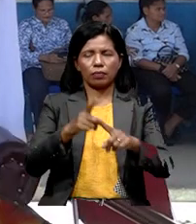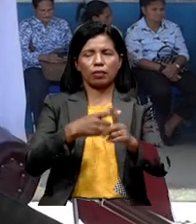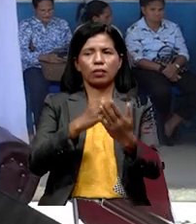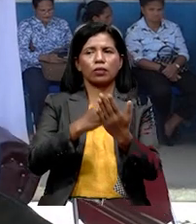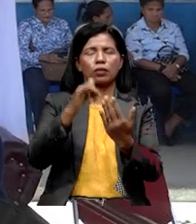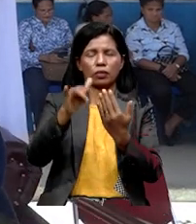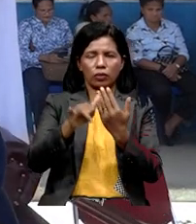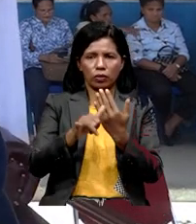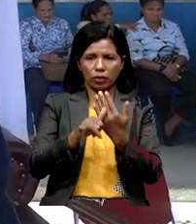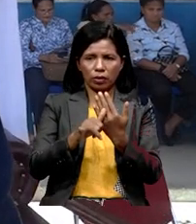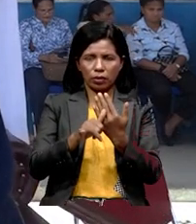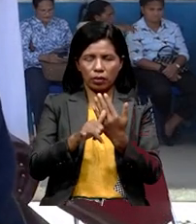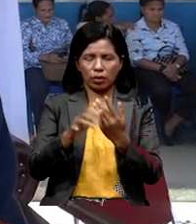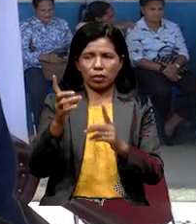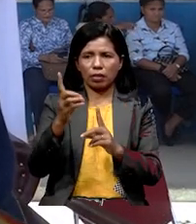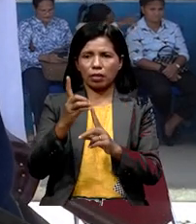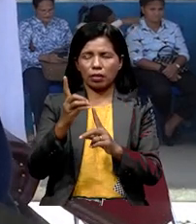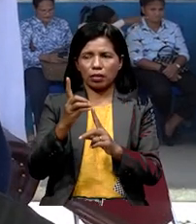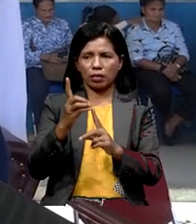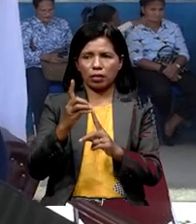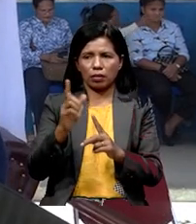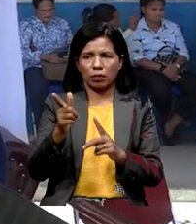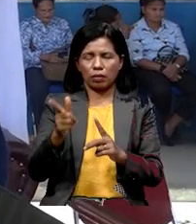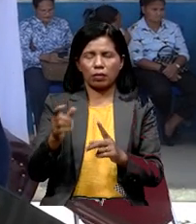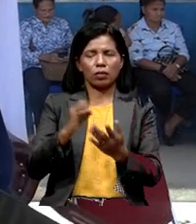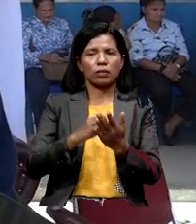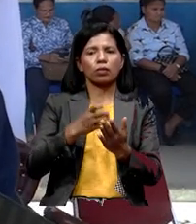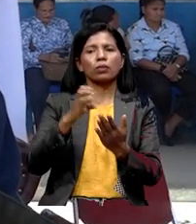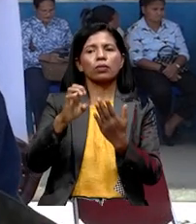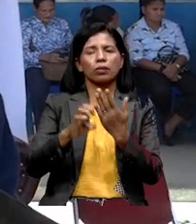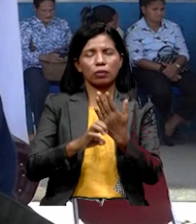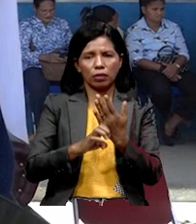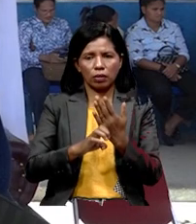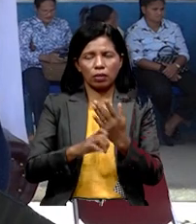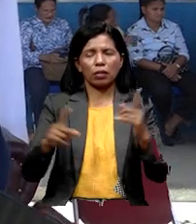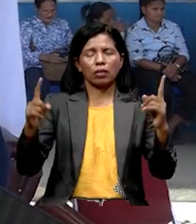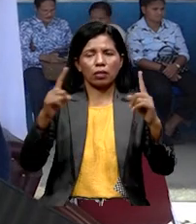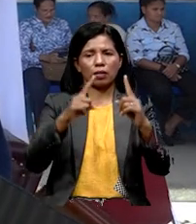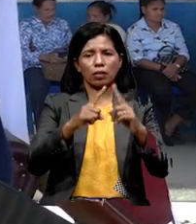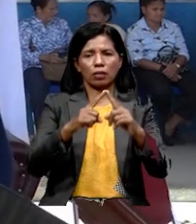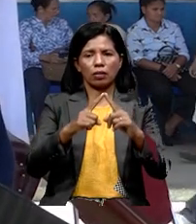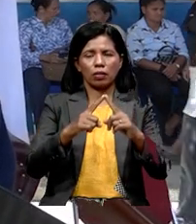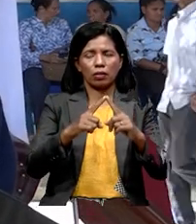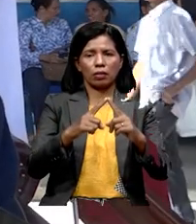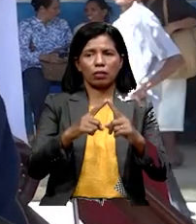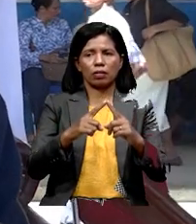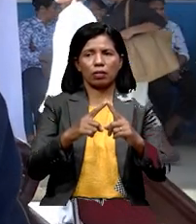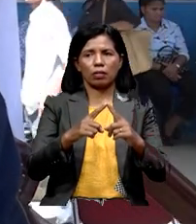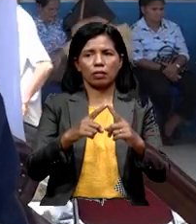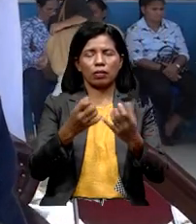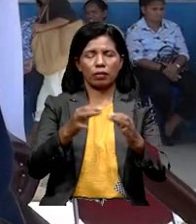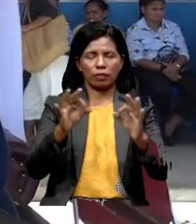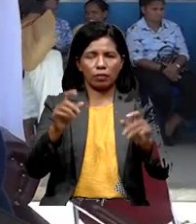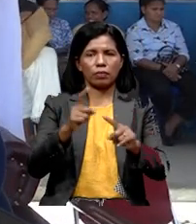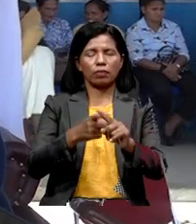iha dia hahu ya dia 25 de junyu to mai ha ini findu